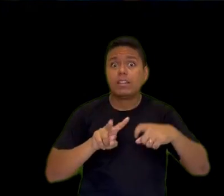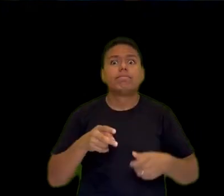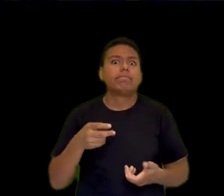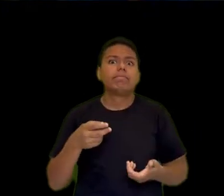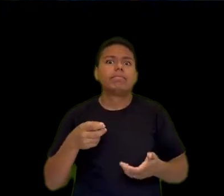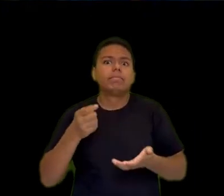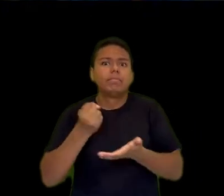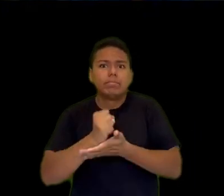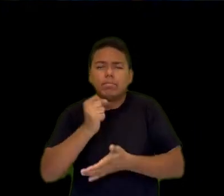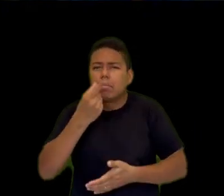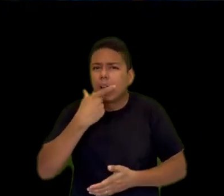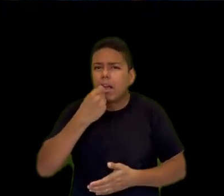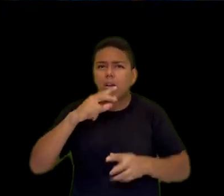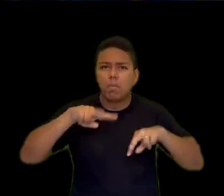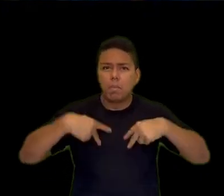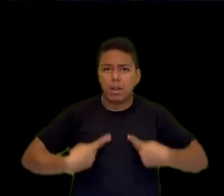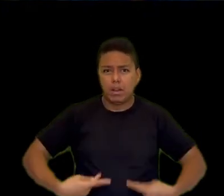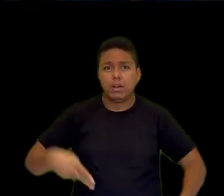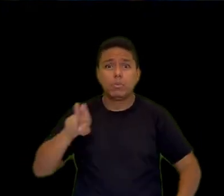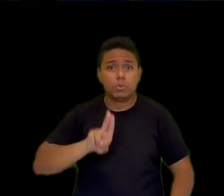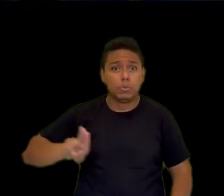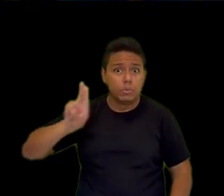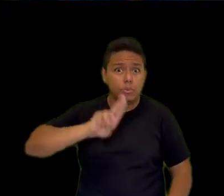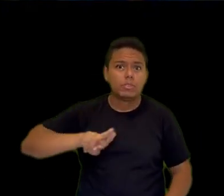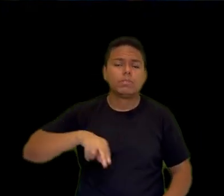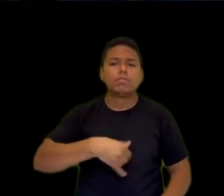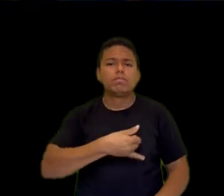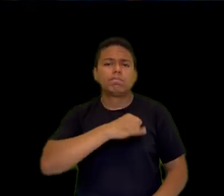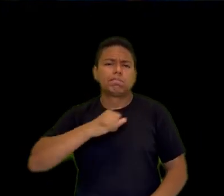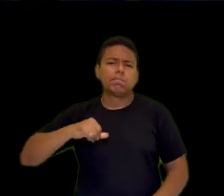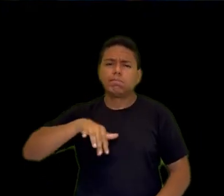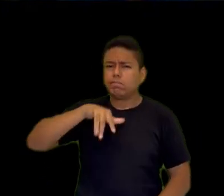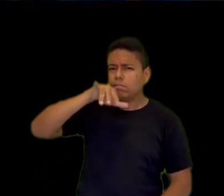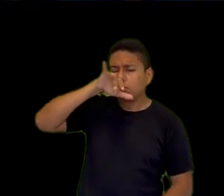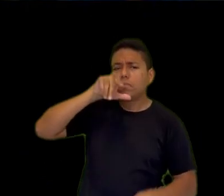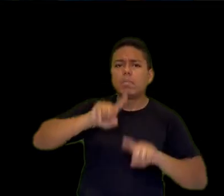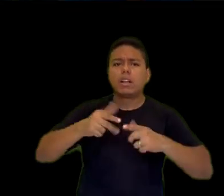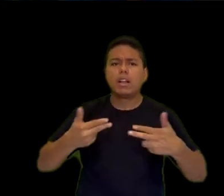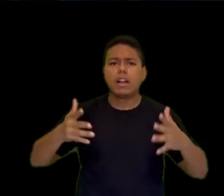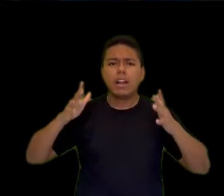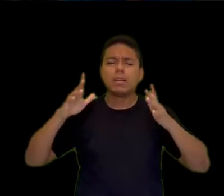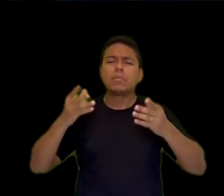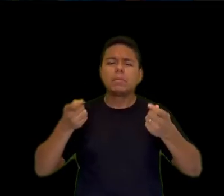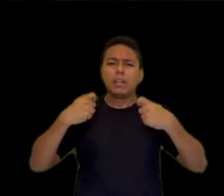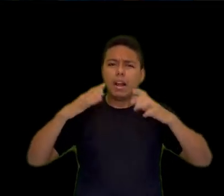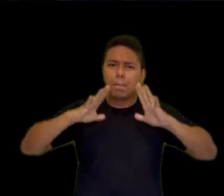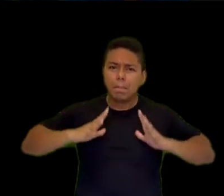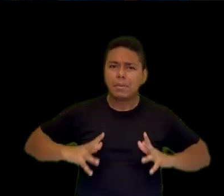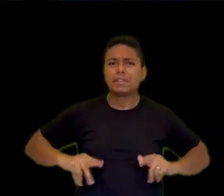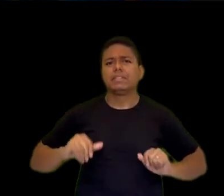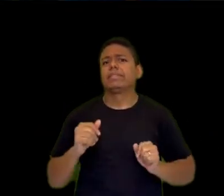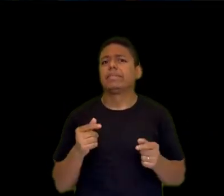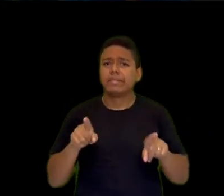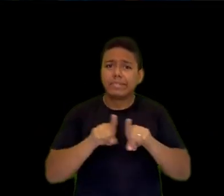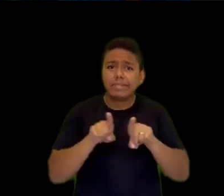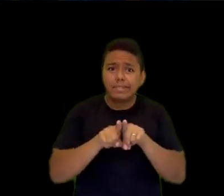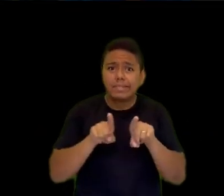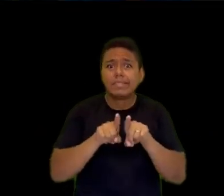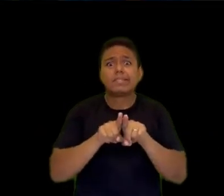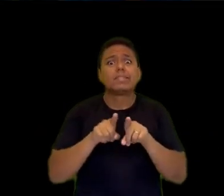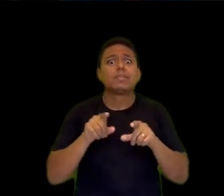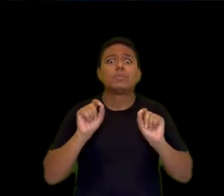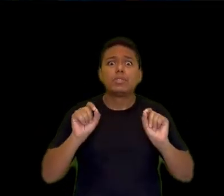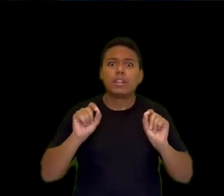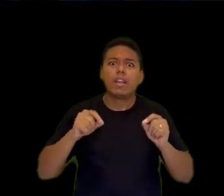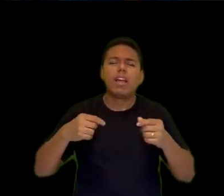higiene, saneantes destinados tanto à higienização e desinfecção, por exemplo, de hospitais, mas